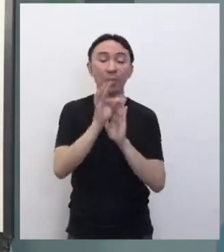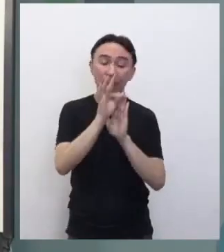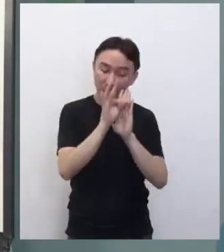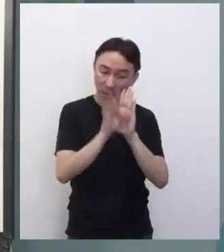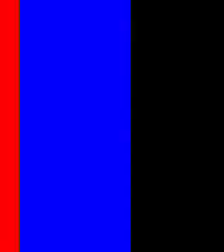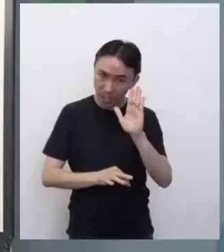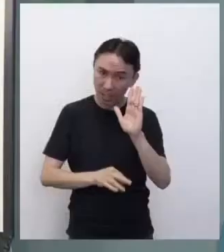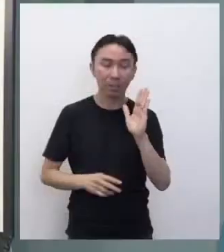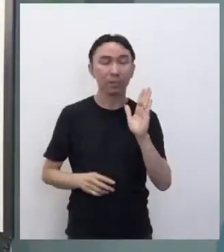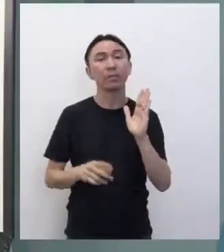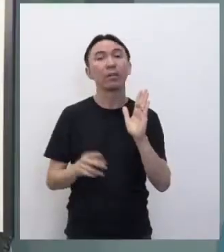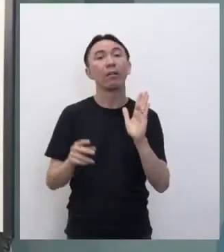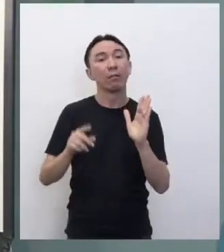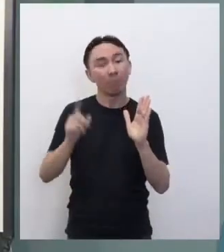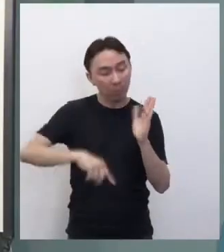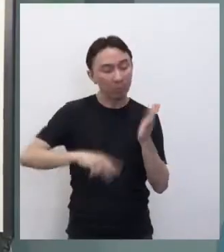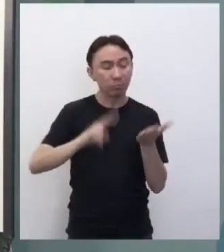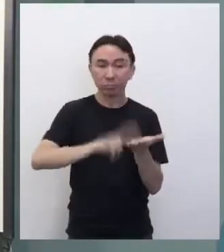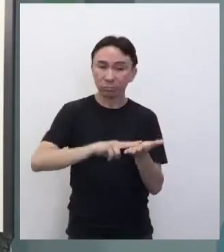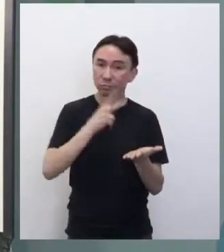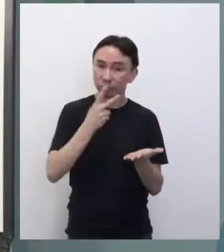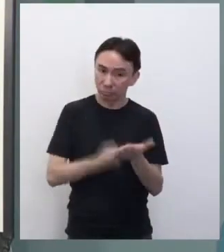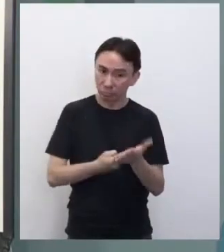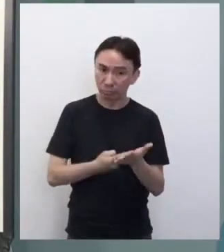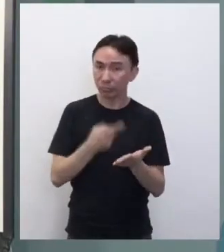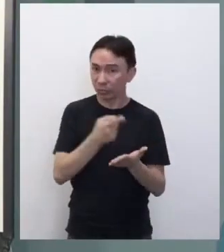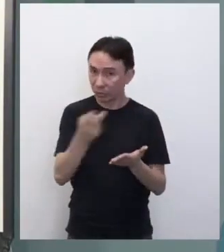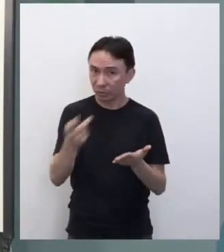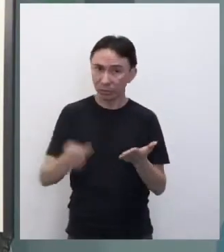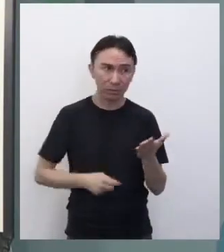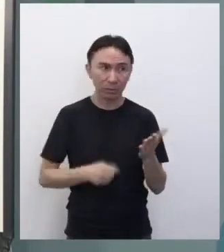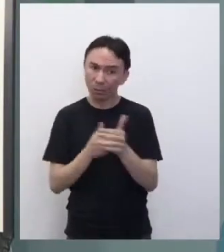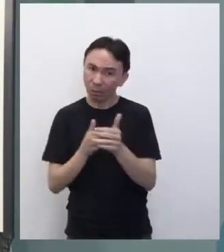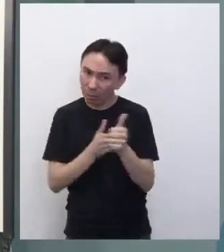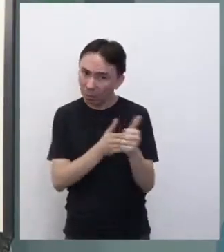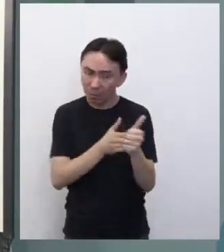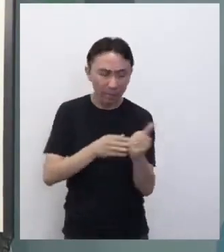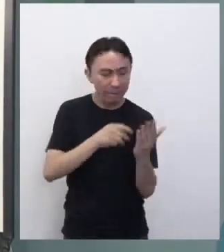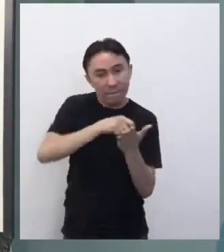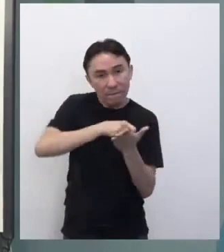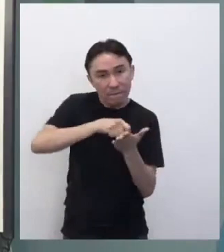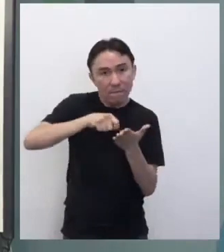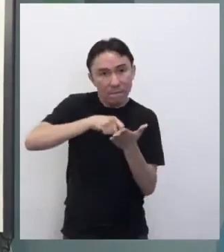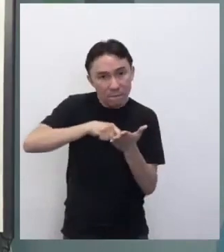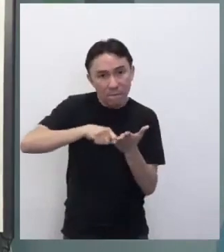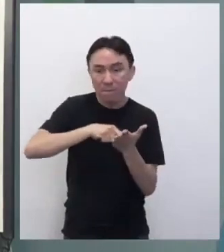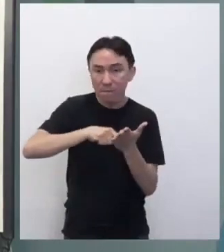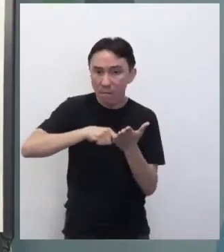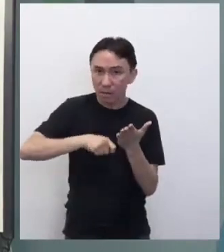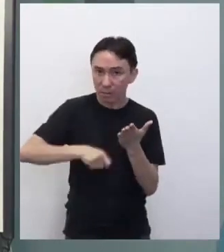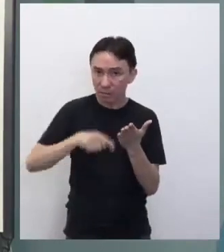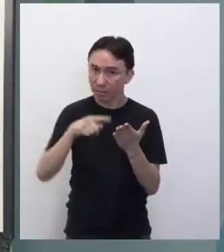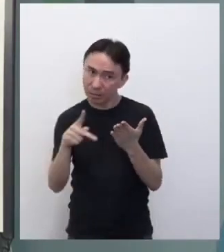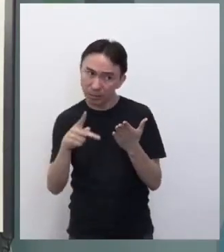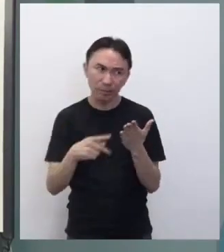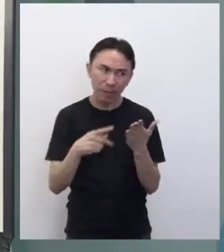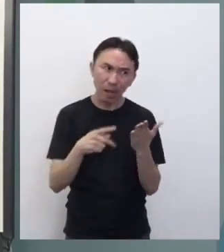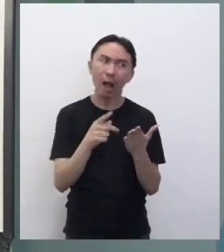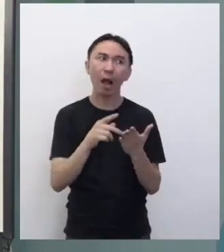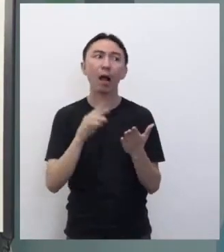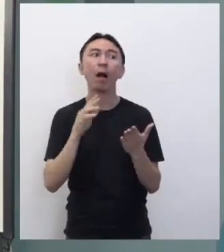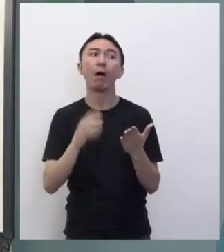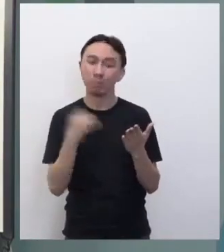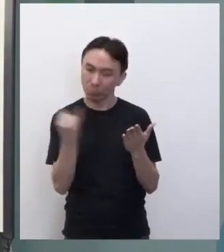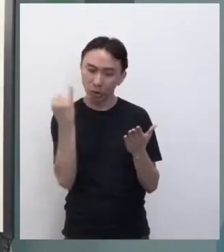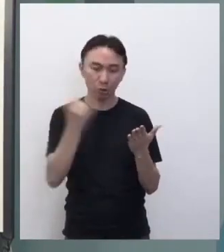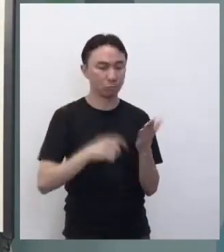vai traduzir. Por enquanto só vão acompanhando e vão anotando aí nos seus cadernos, né, aquelas informações que vocês acham mais relevantes.